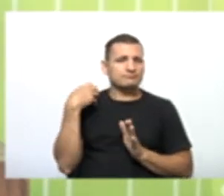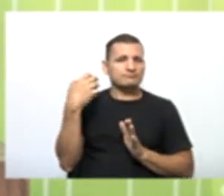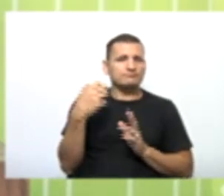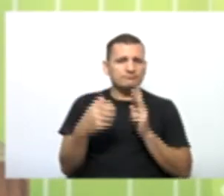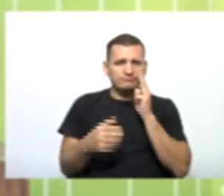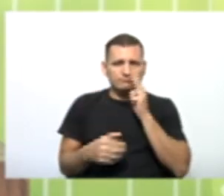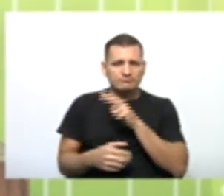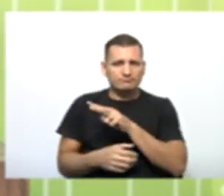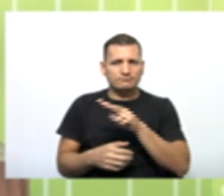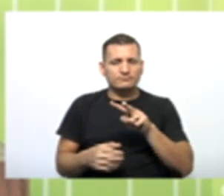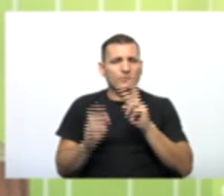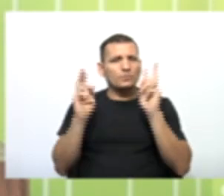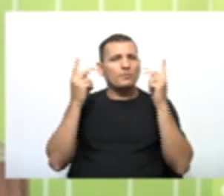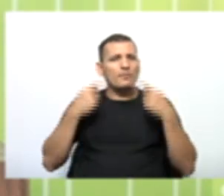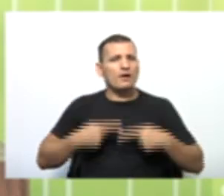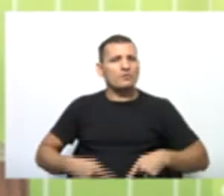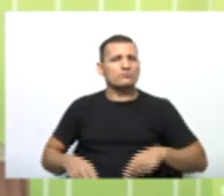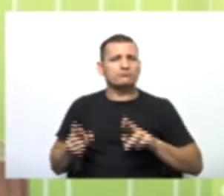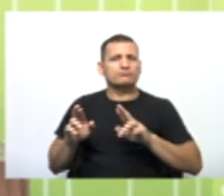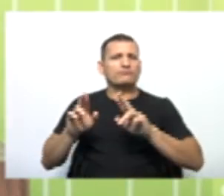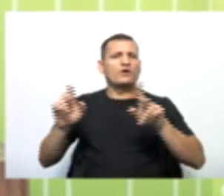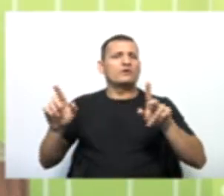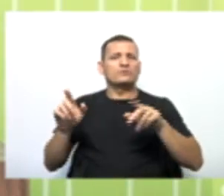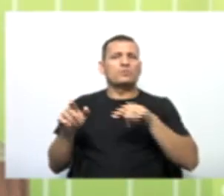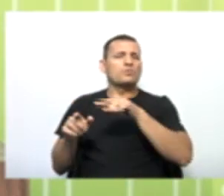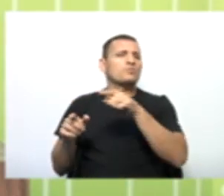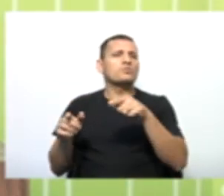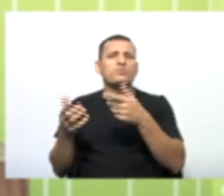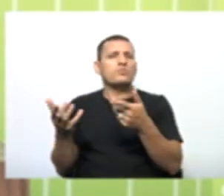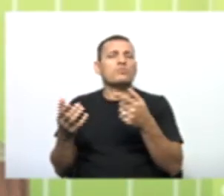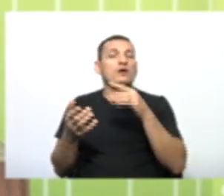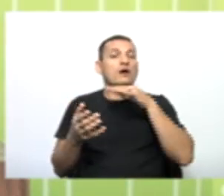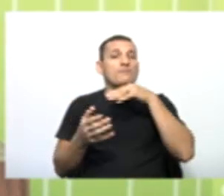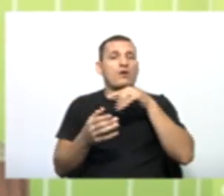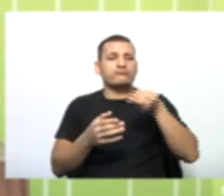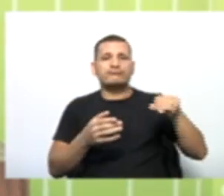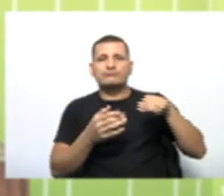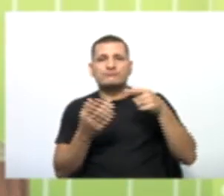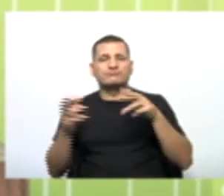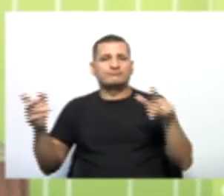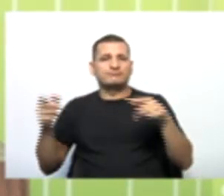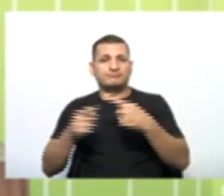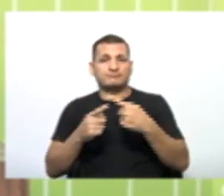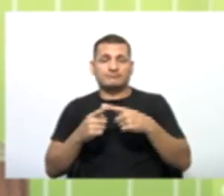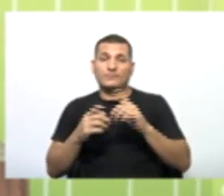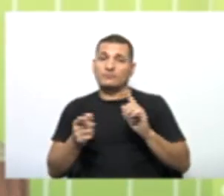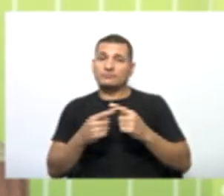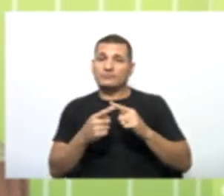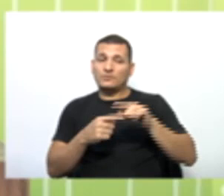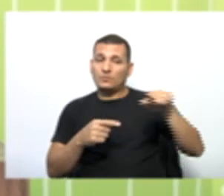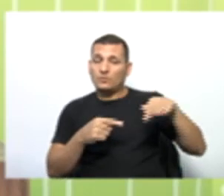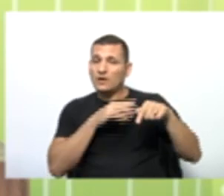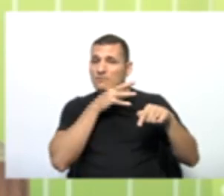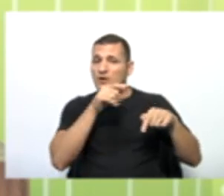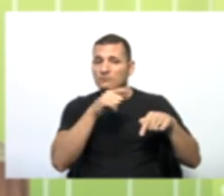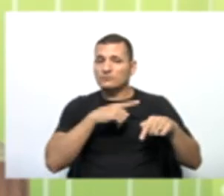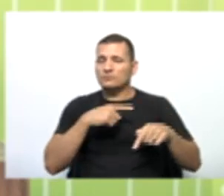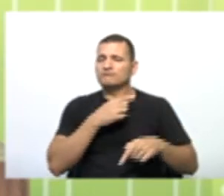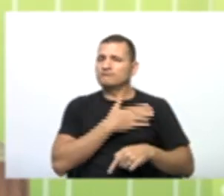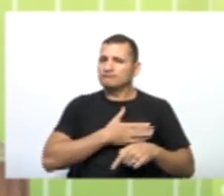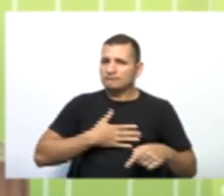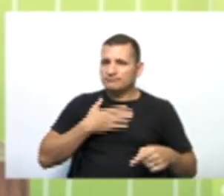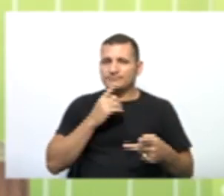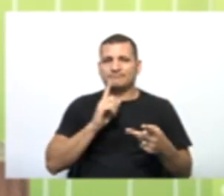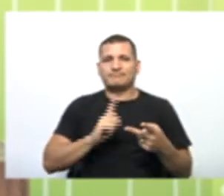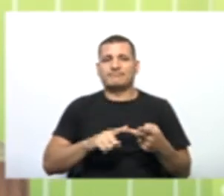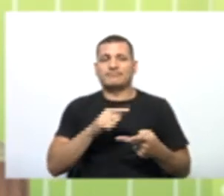único diferencial do ser humano em relação aos outros animais? Aí ele vai ver que os outros animais sentem prazeres. Os outros